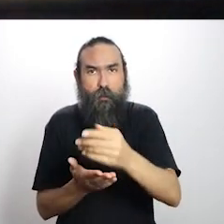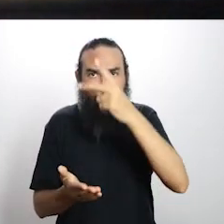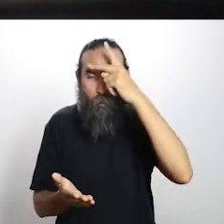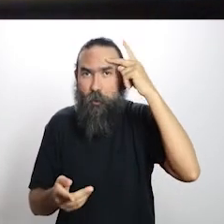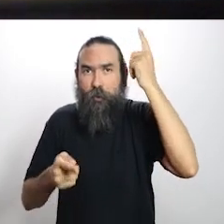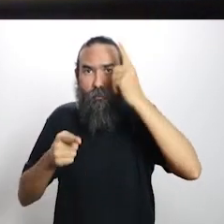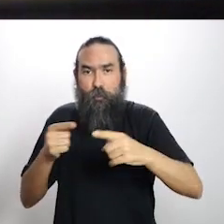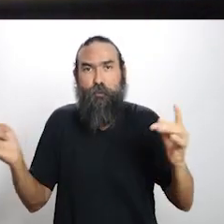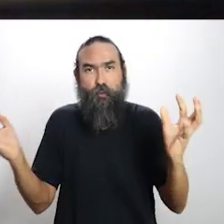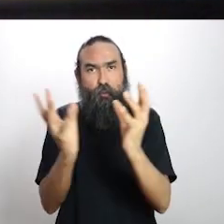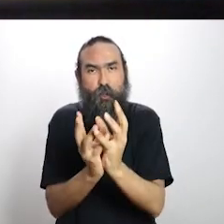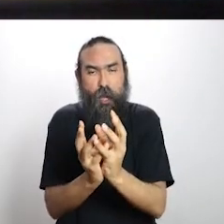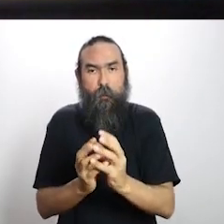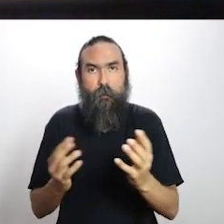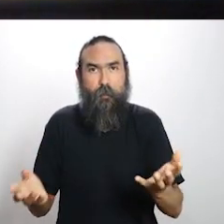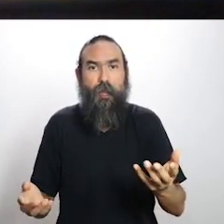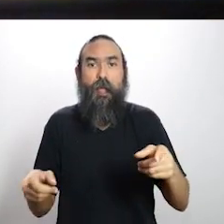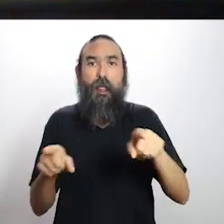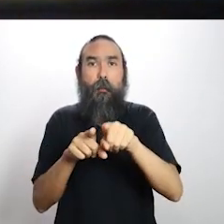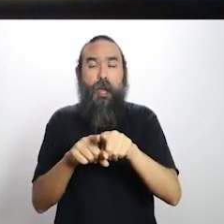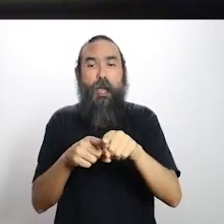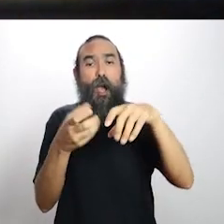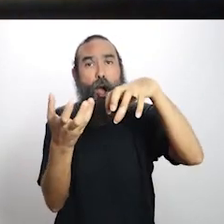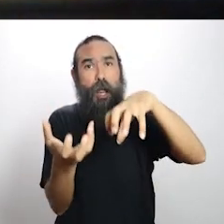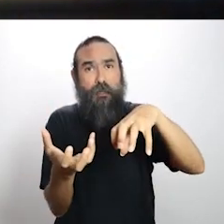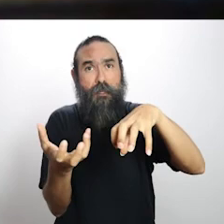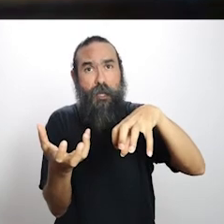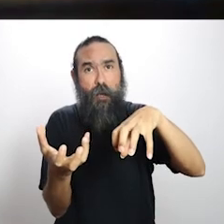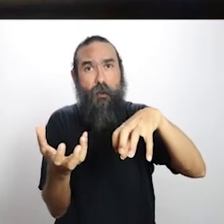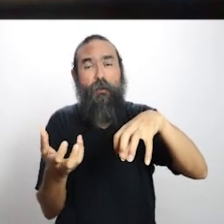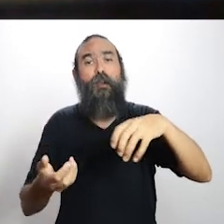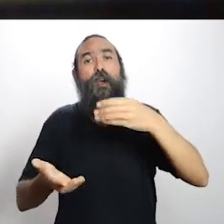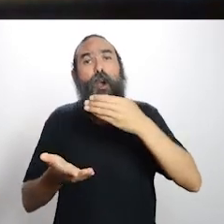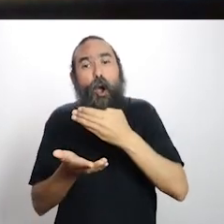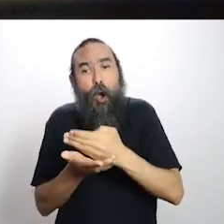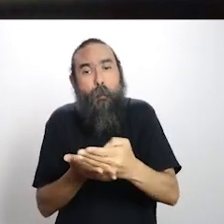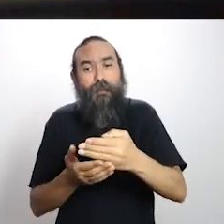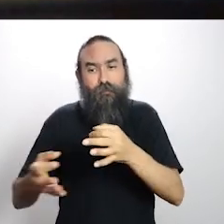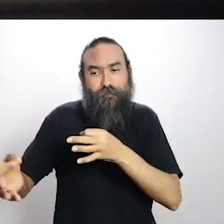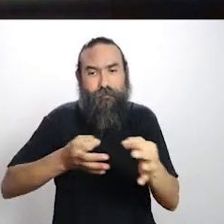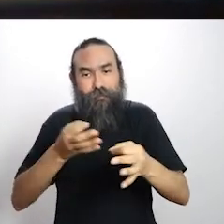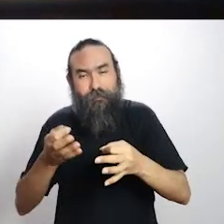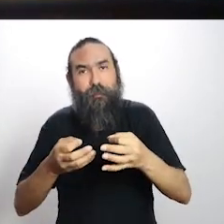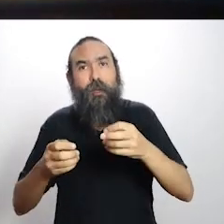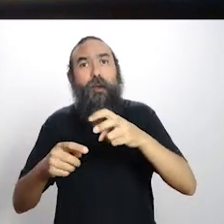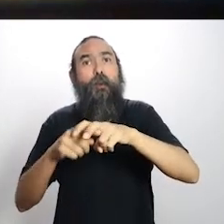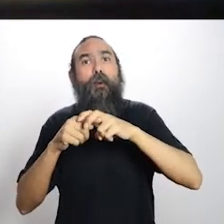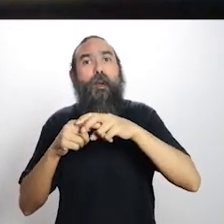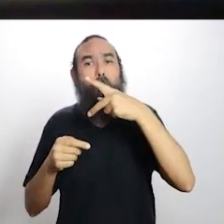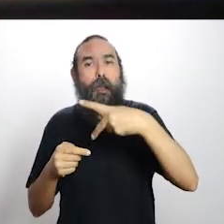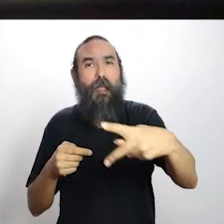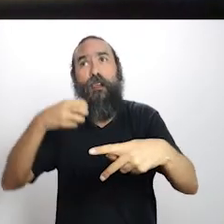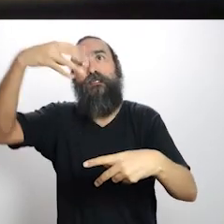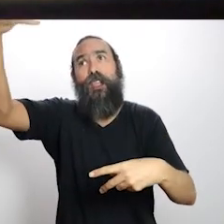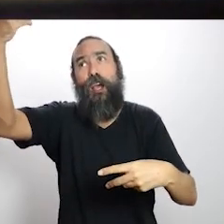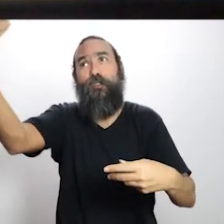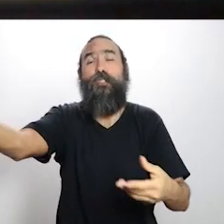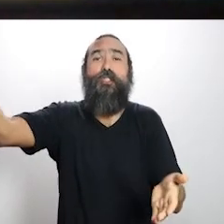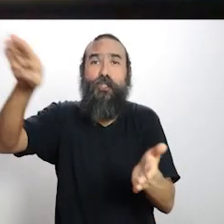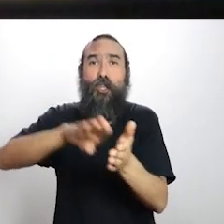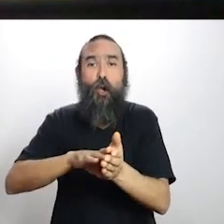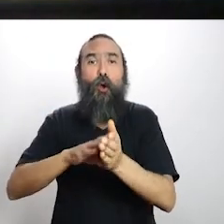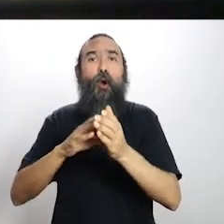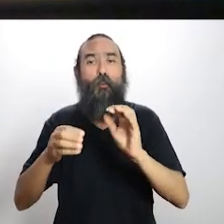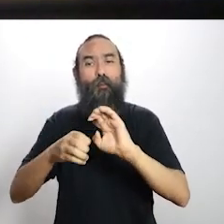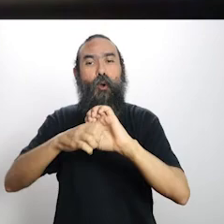do Congresso Nacional em função da comitiva do presidente, que chegou com o coronavírus. E quem conhece o Congresso Nacional sabe que ali